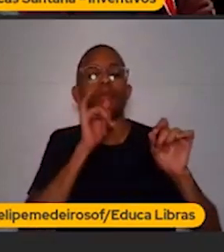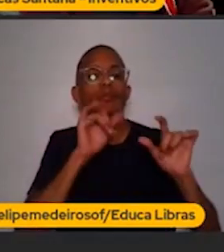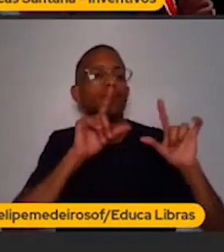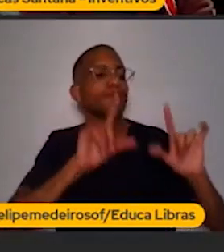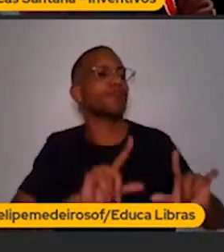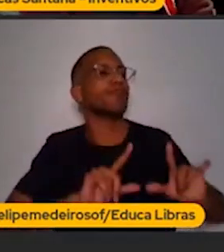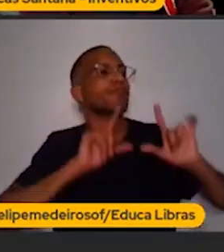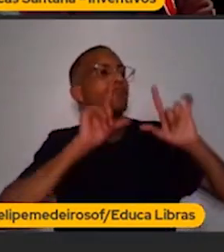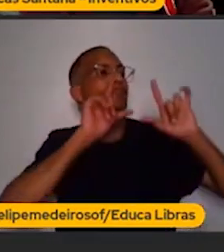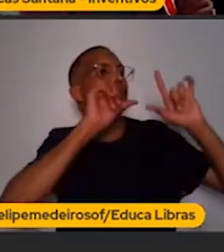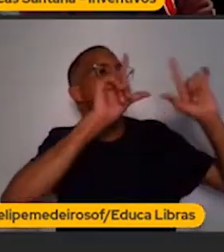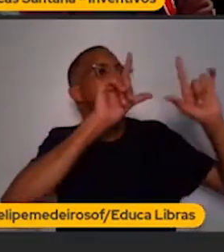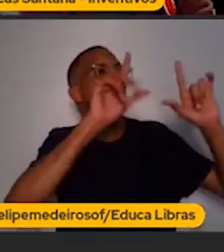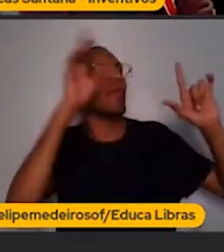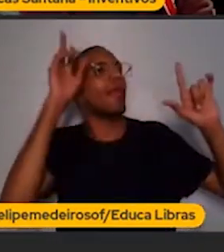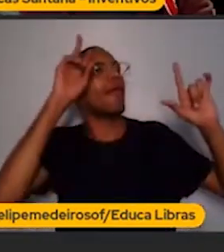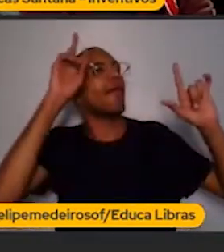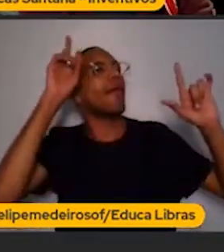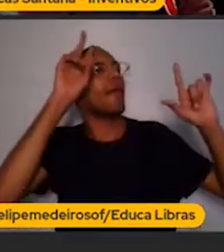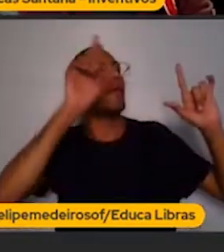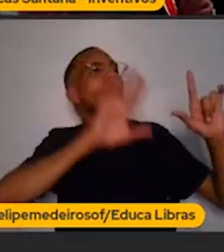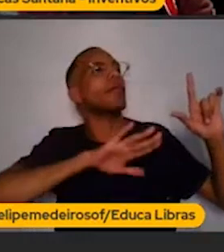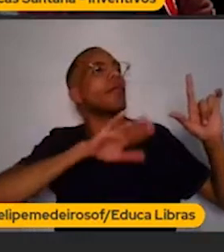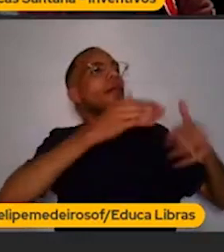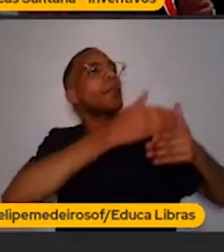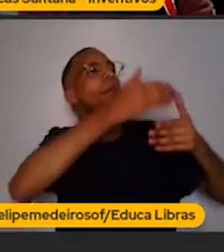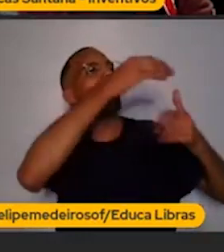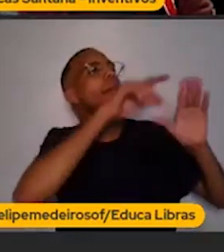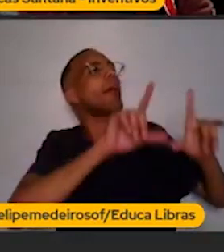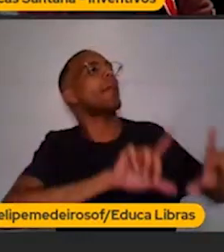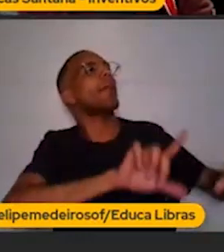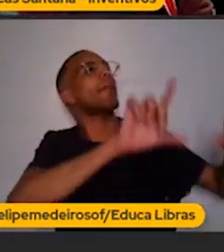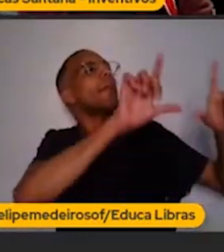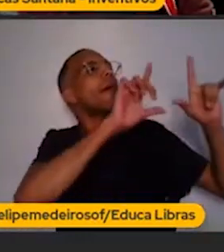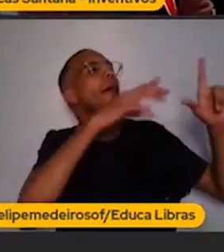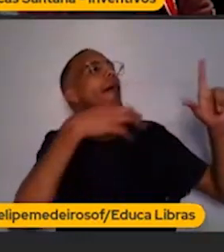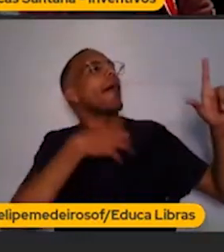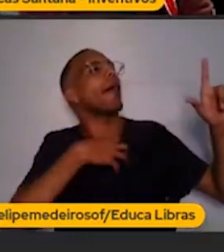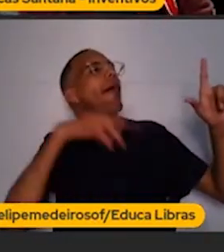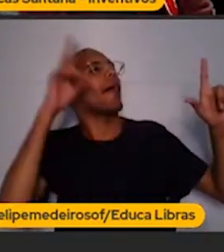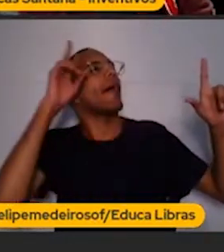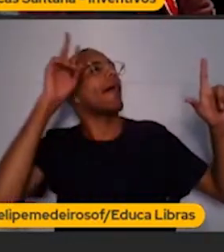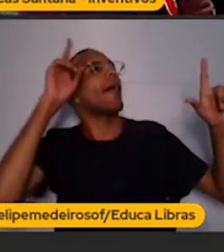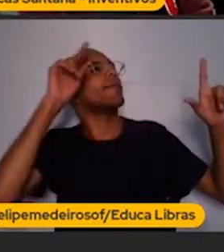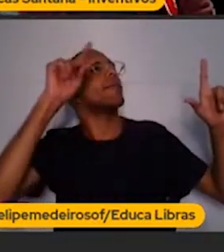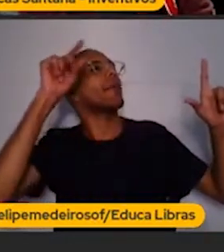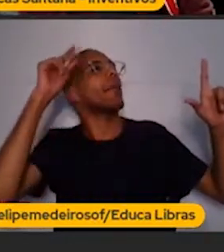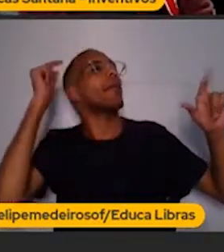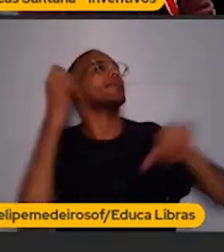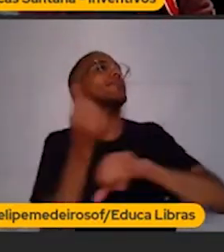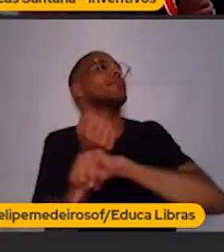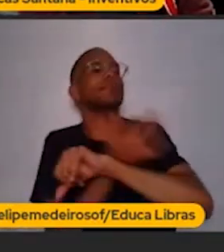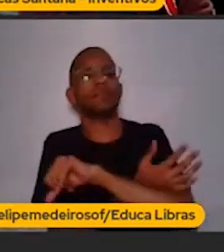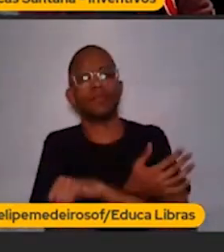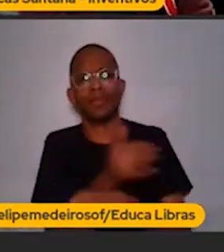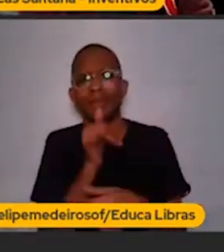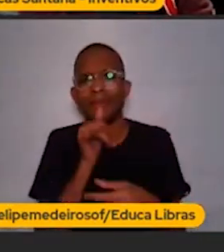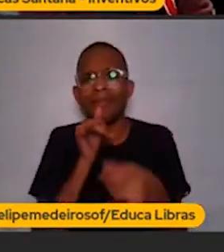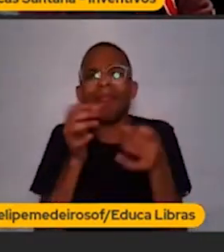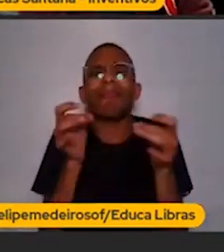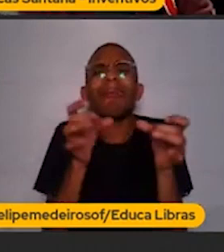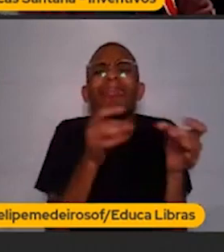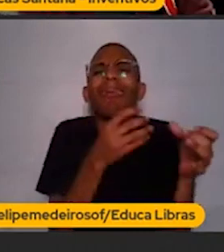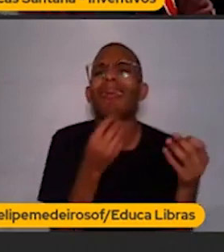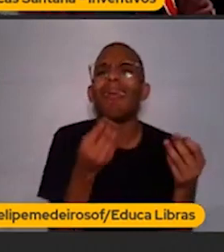uma recordação, para ter uma lembrança boa, para relembrar de quando ela teve aquela emoção. Então a gente tenta, às vezes, vender coisas que não são